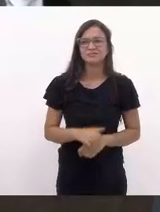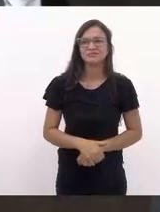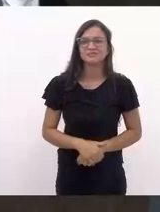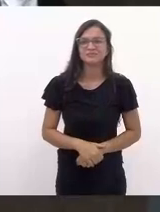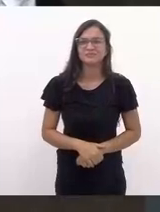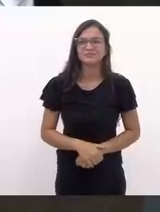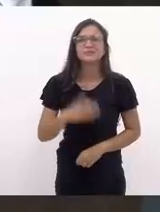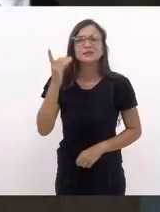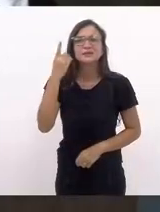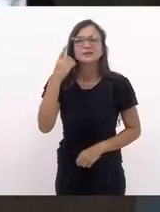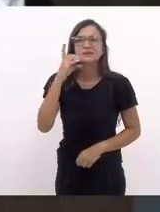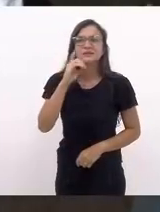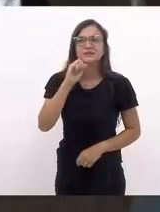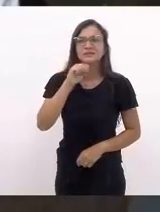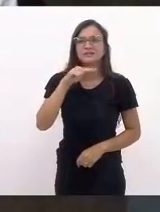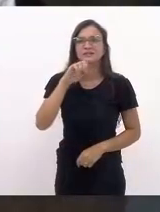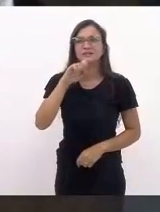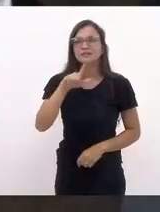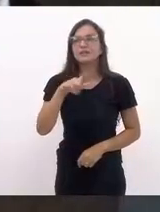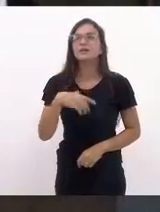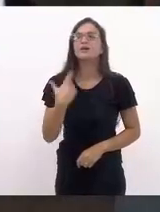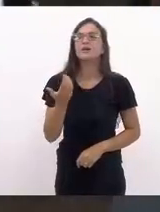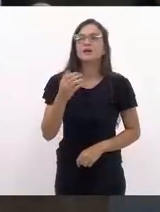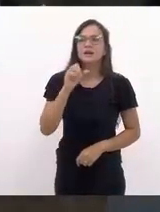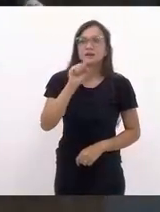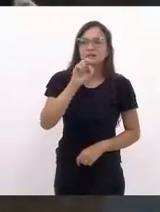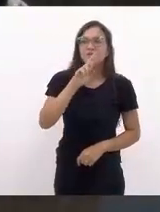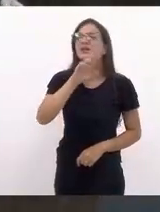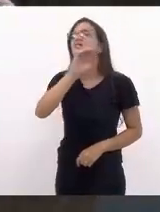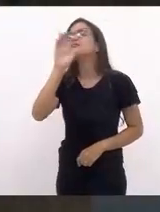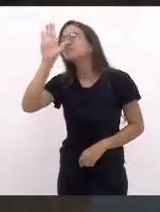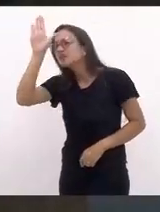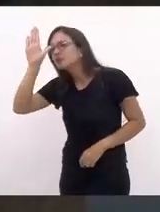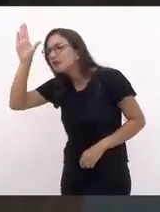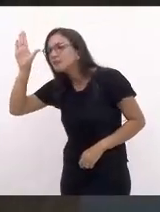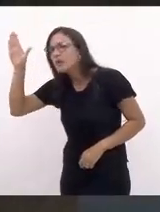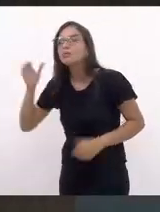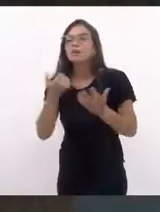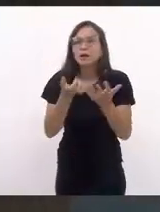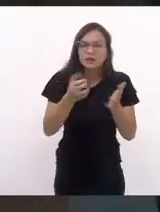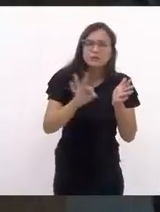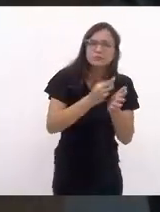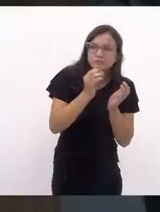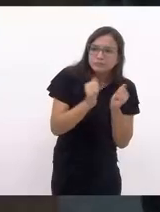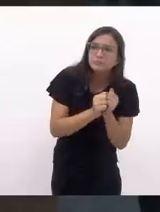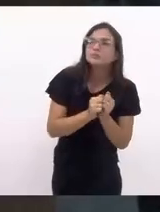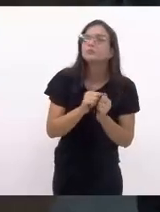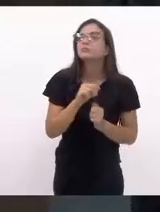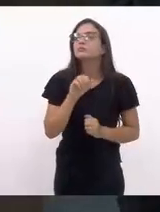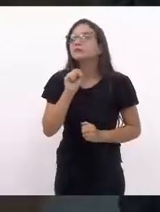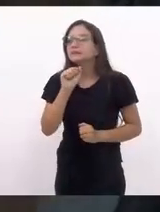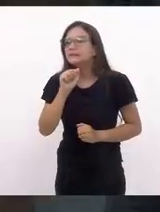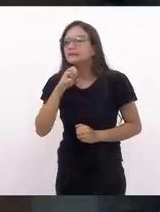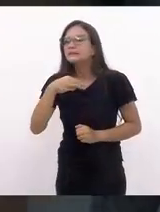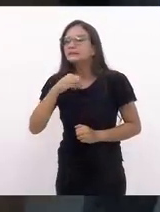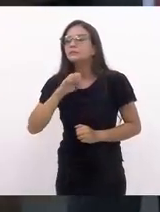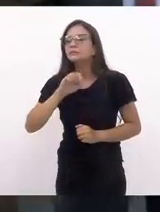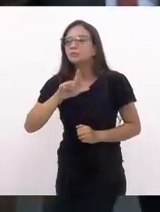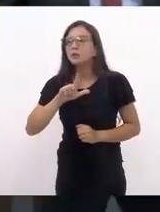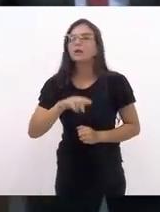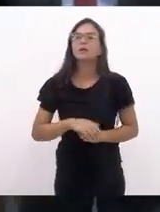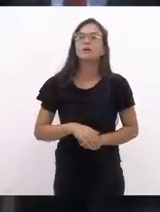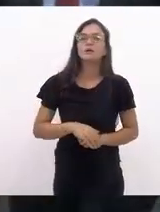Deputado Daniel Serginho Adriana Rosane Samuel Meu irmão